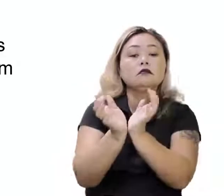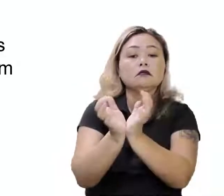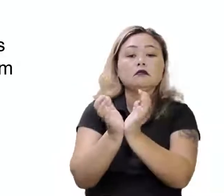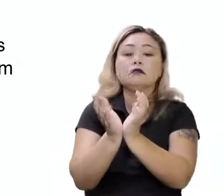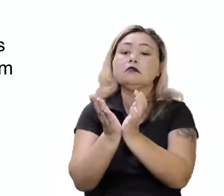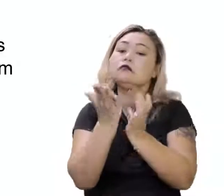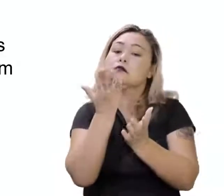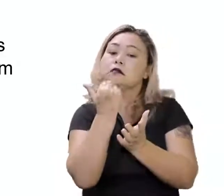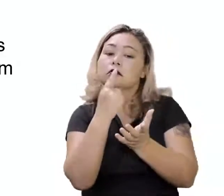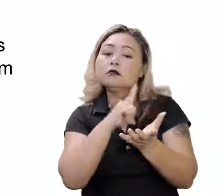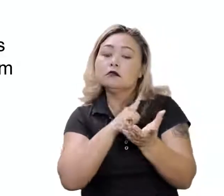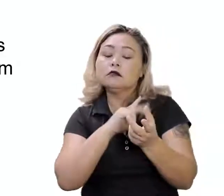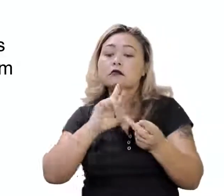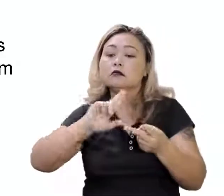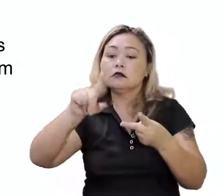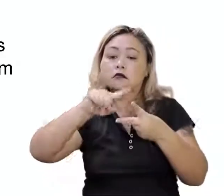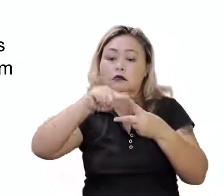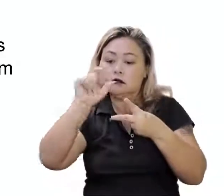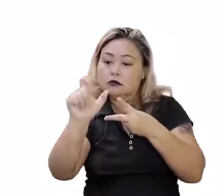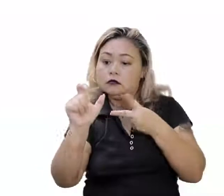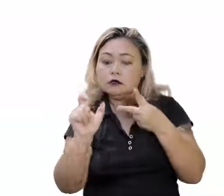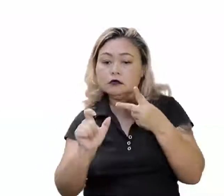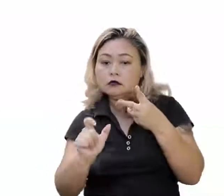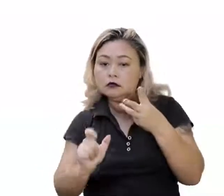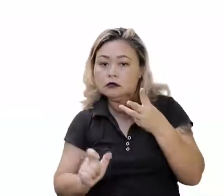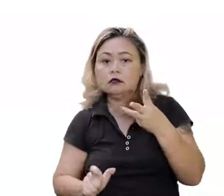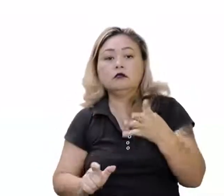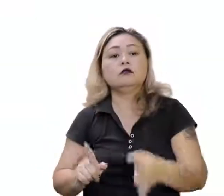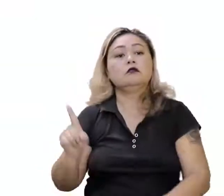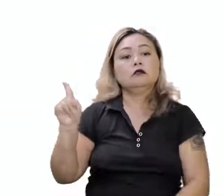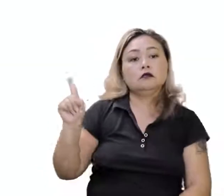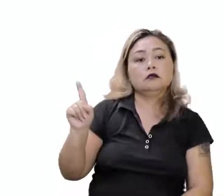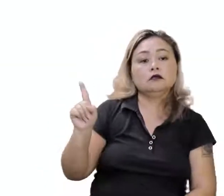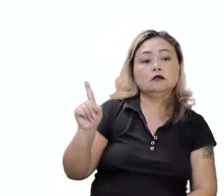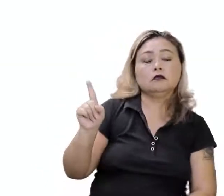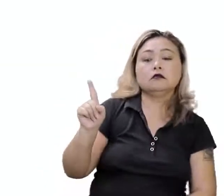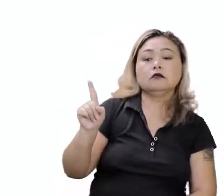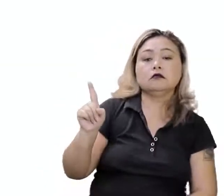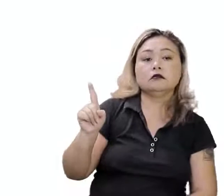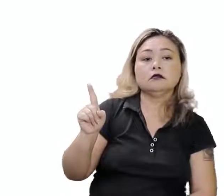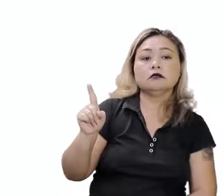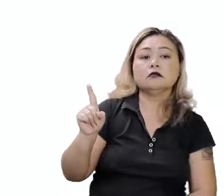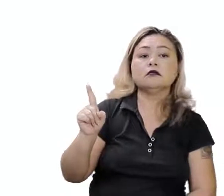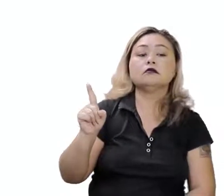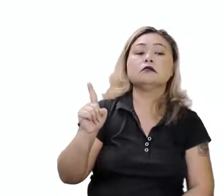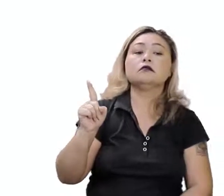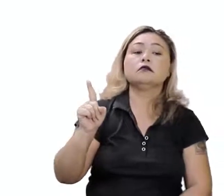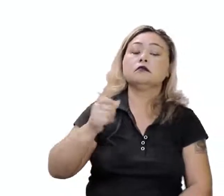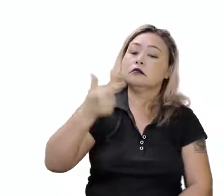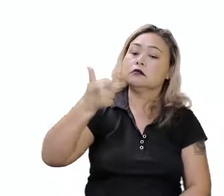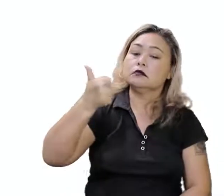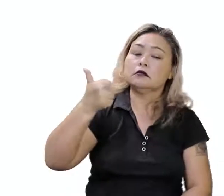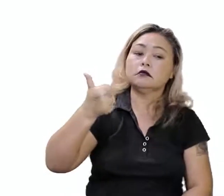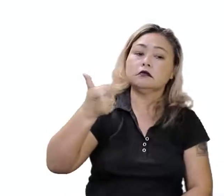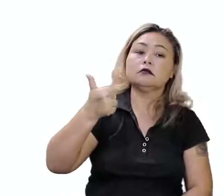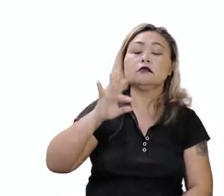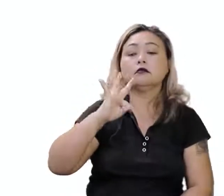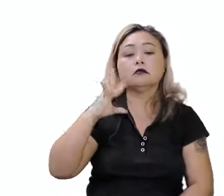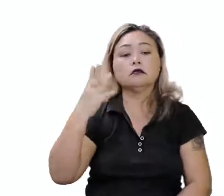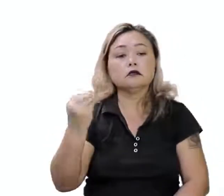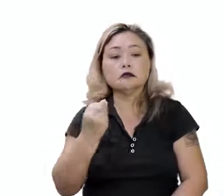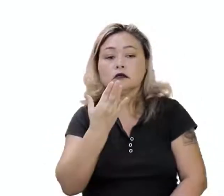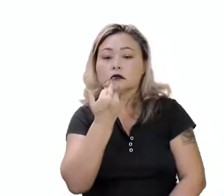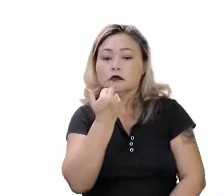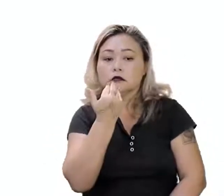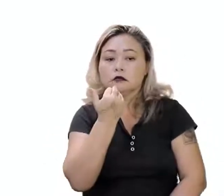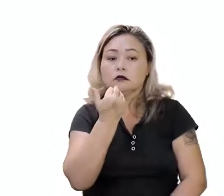dos consumidores existem diferentes classificações. Olha lá. Consumidores primários são todos os